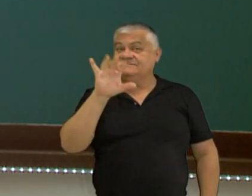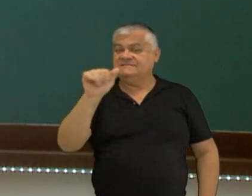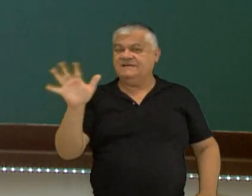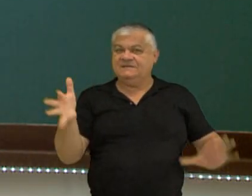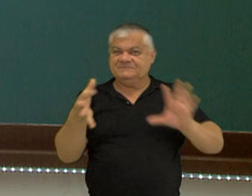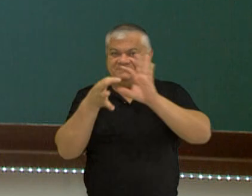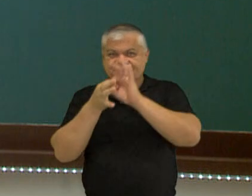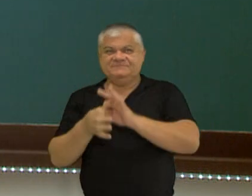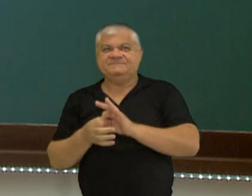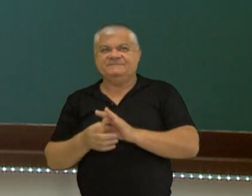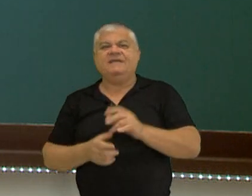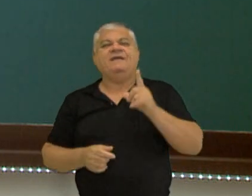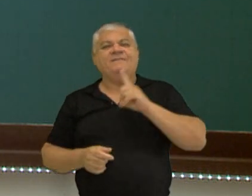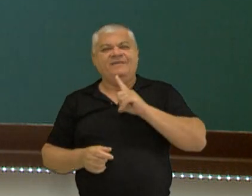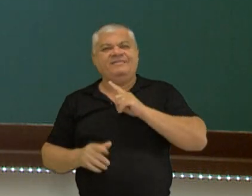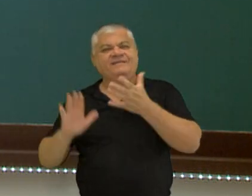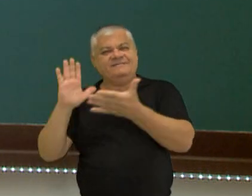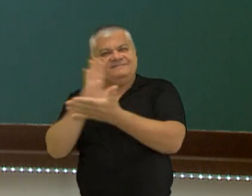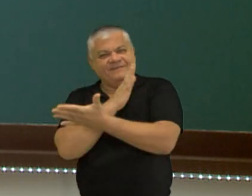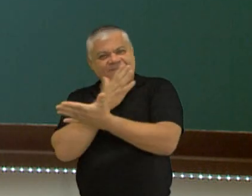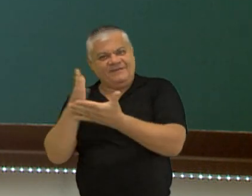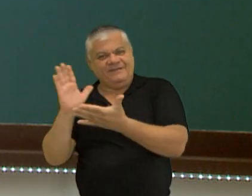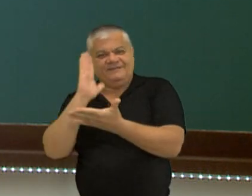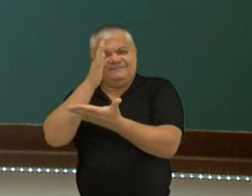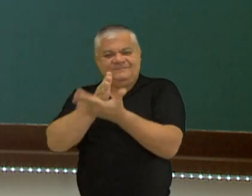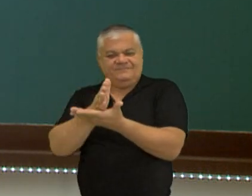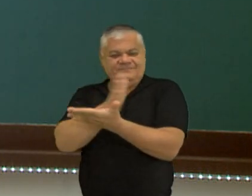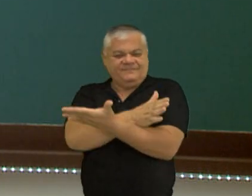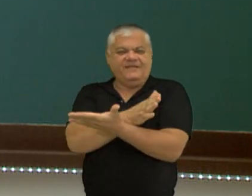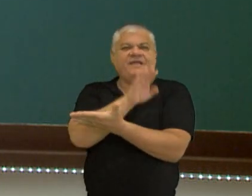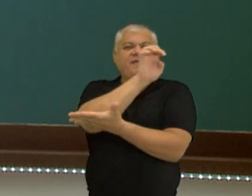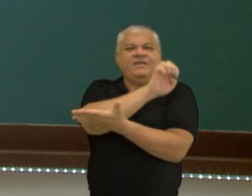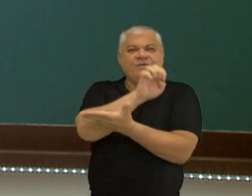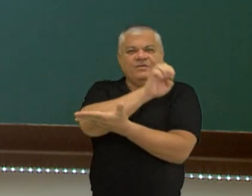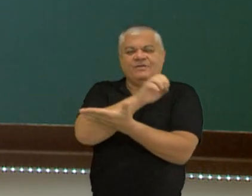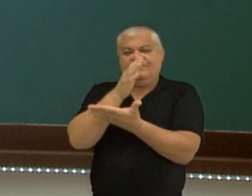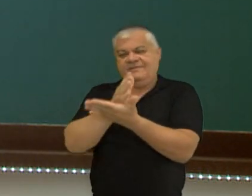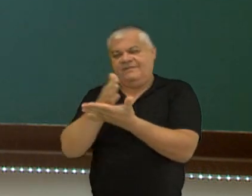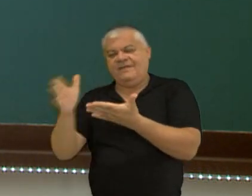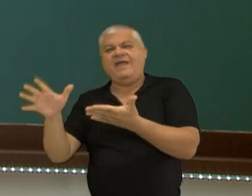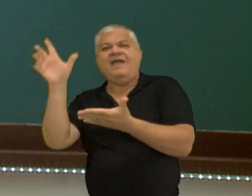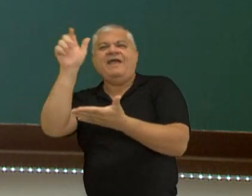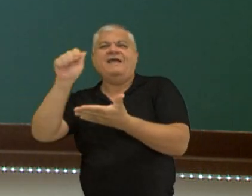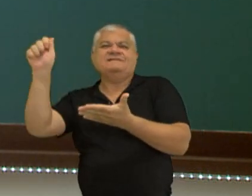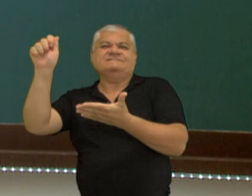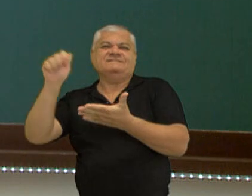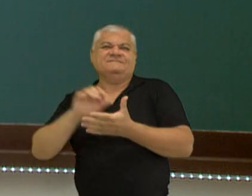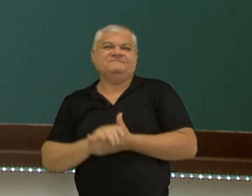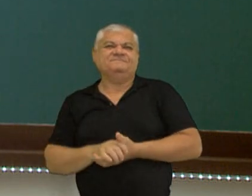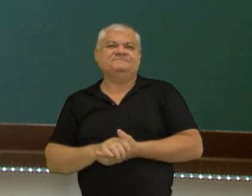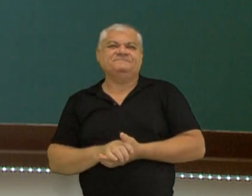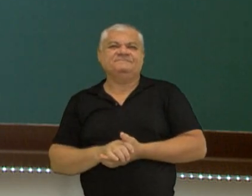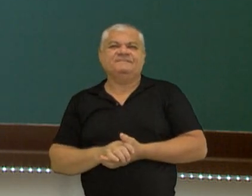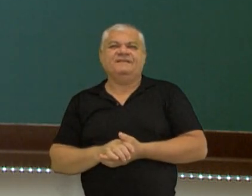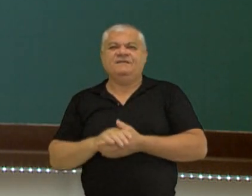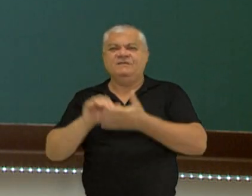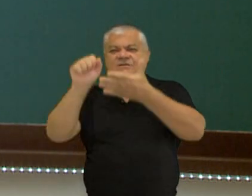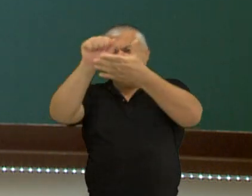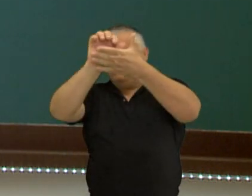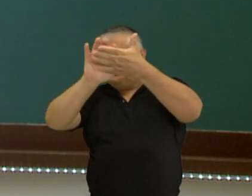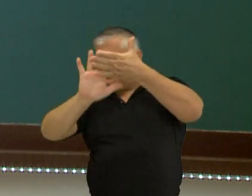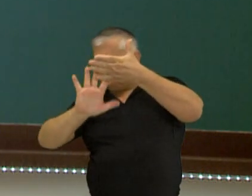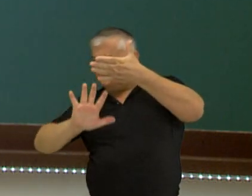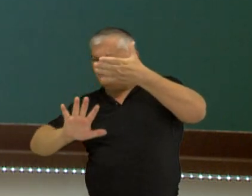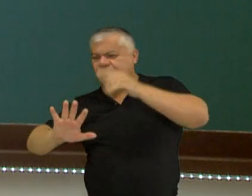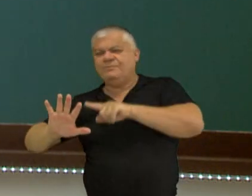né? Mas existe uma divisão, o que é Europa e o que é Ásia. E ainda nós vamos ter a Oceania, que é